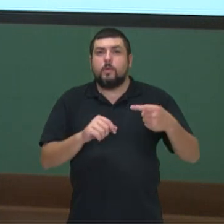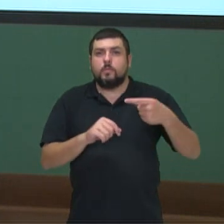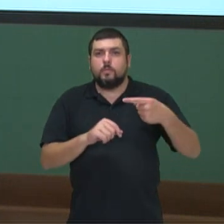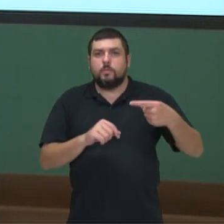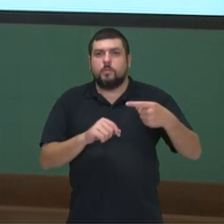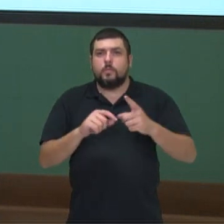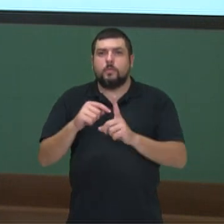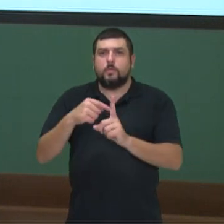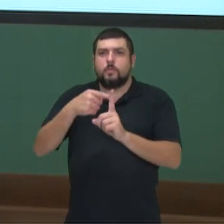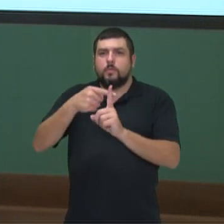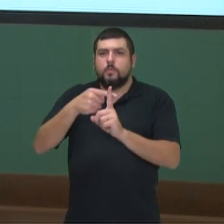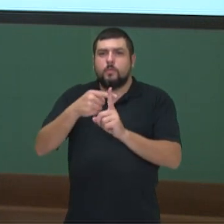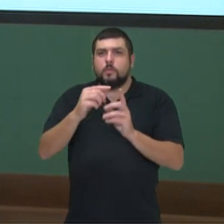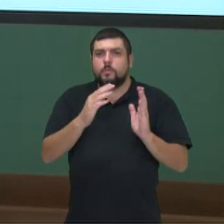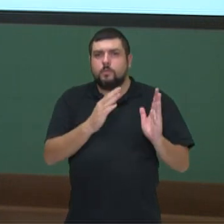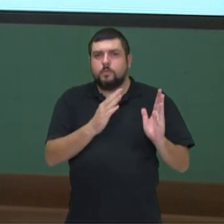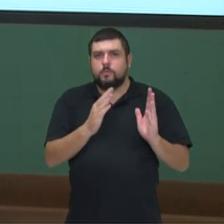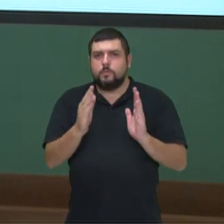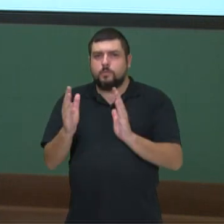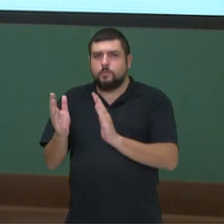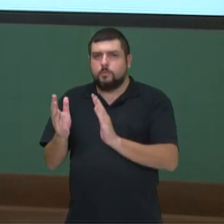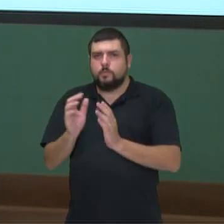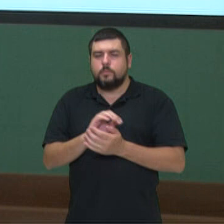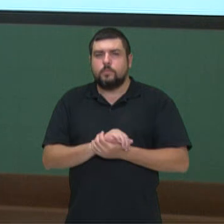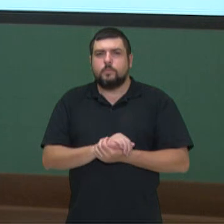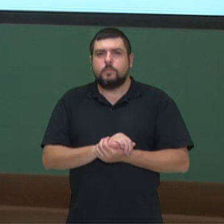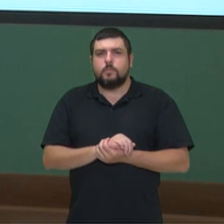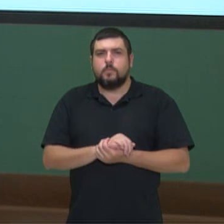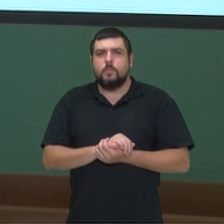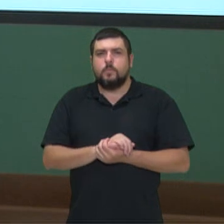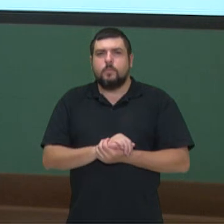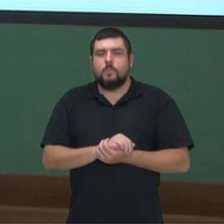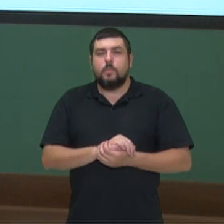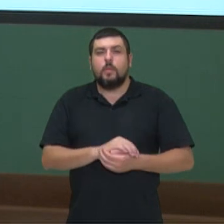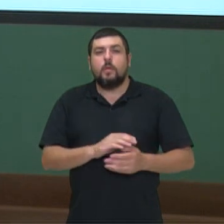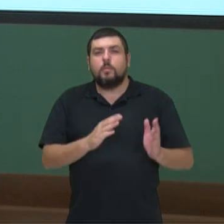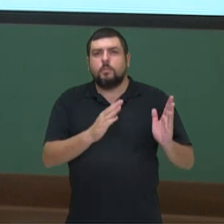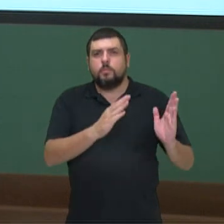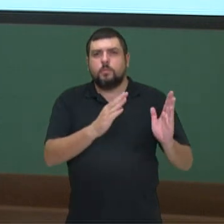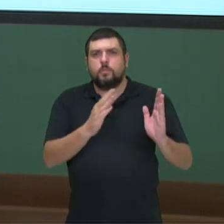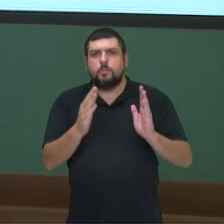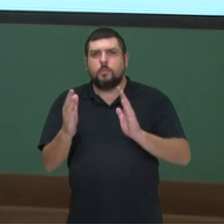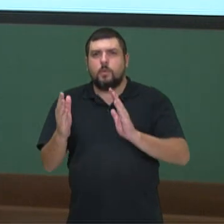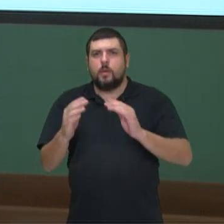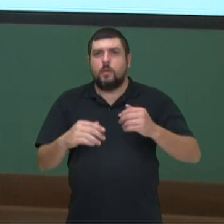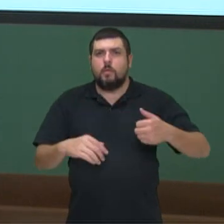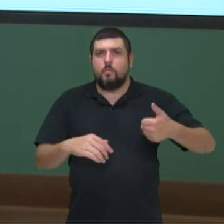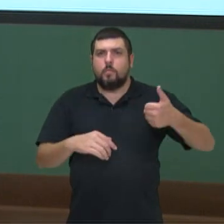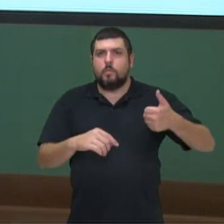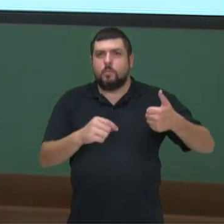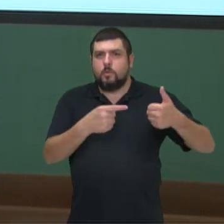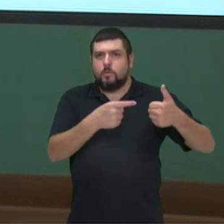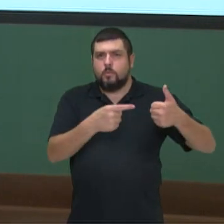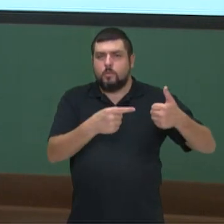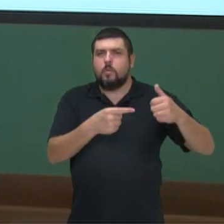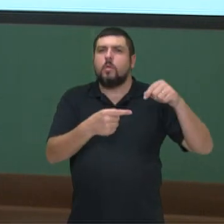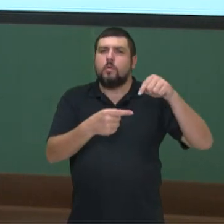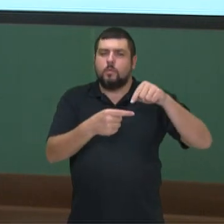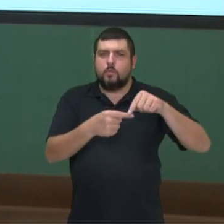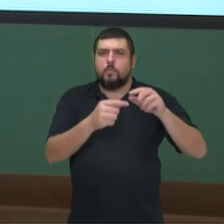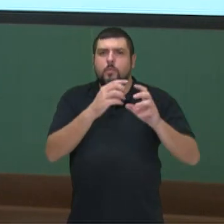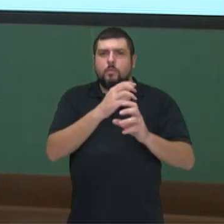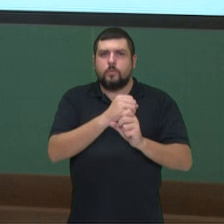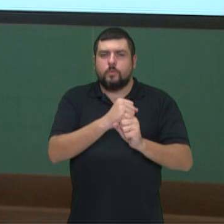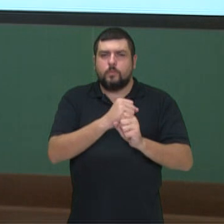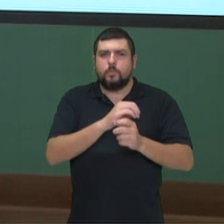na ordem que elas aparecem. Como apareceu a subtração primeiro, nós vamos resolver a subtração. 9